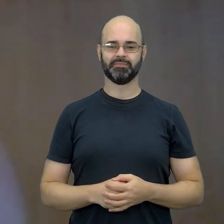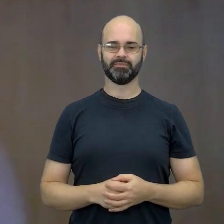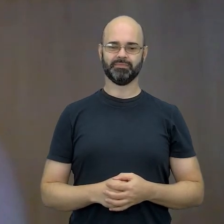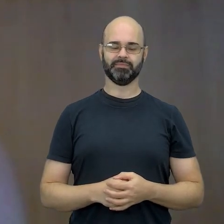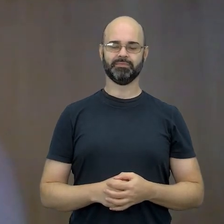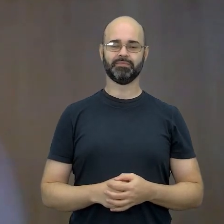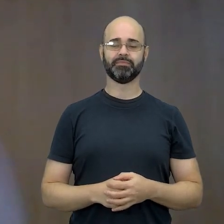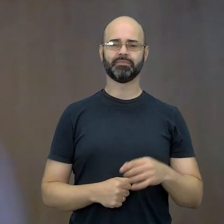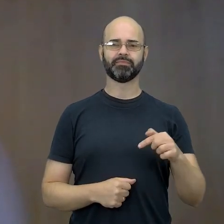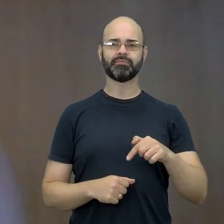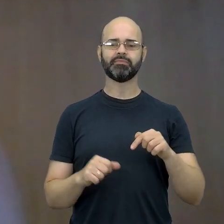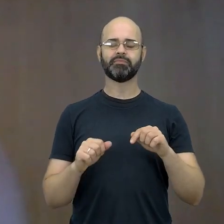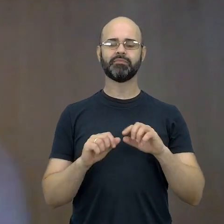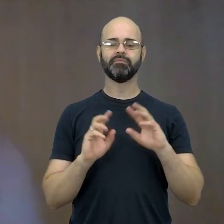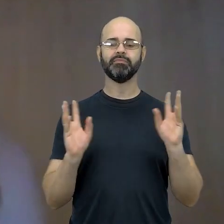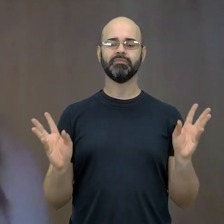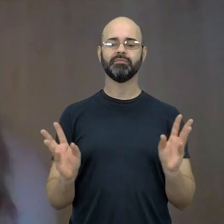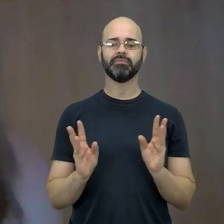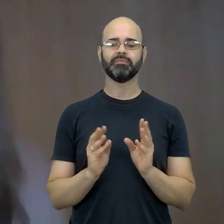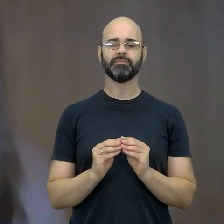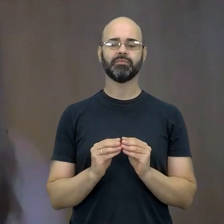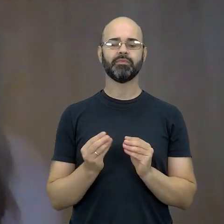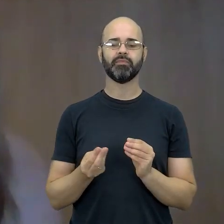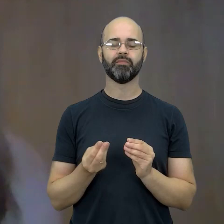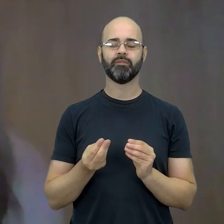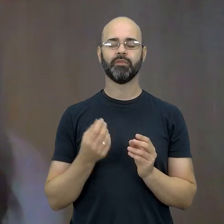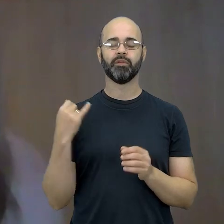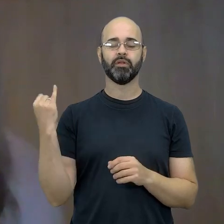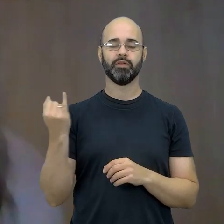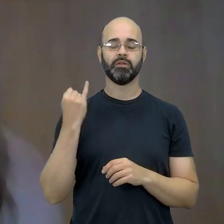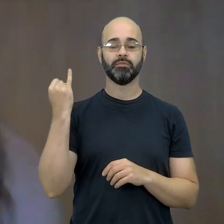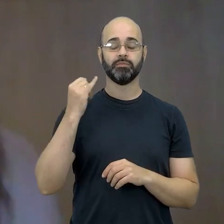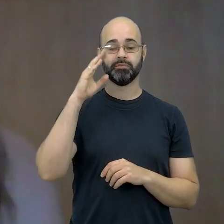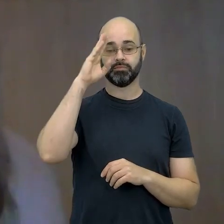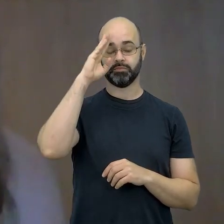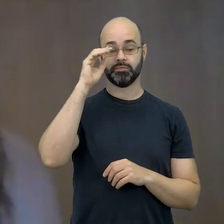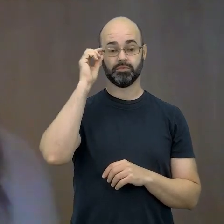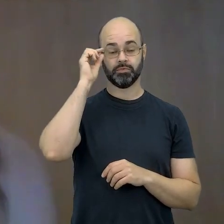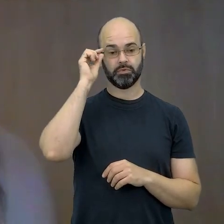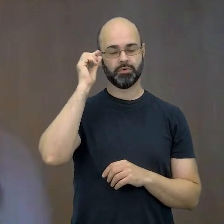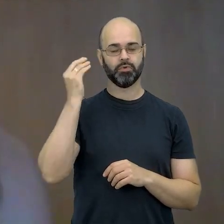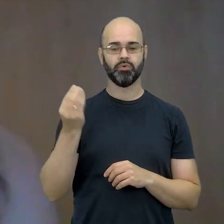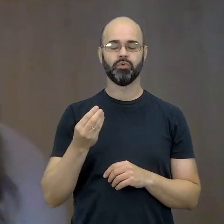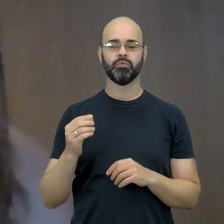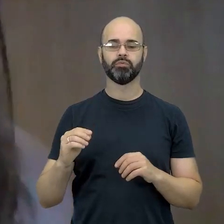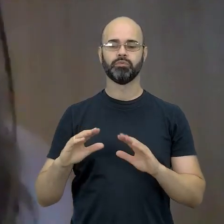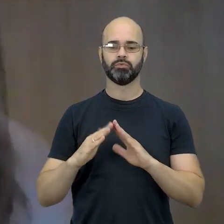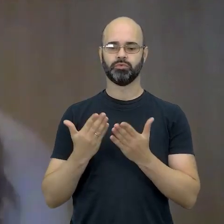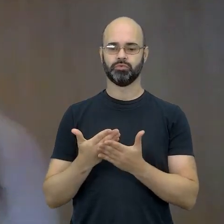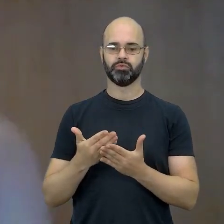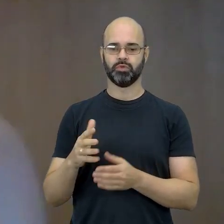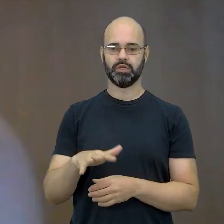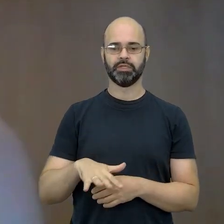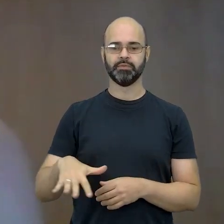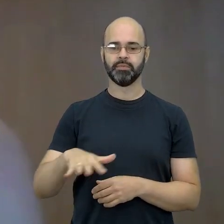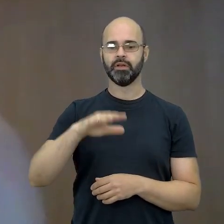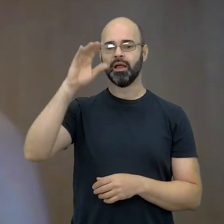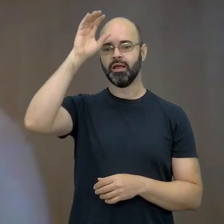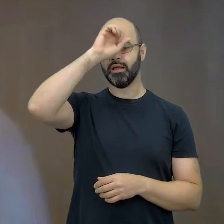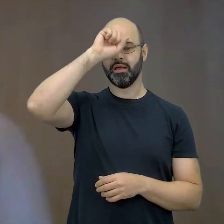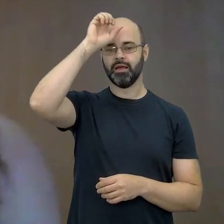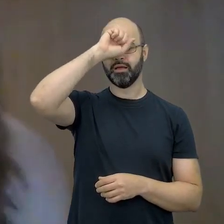uma sistematização no seguinte sentido: do quanto é importante reconhecer o espaço escolar como um espaço de